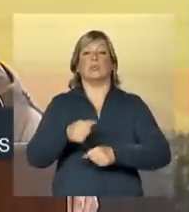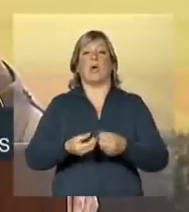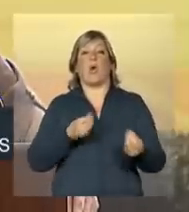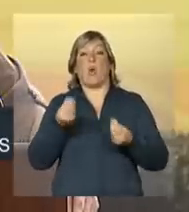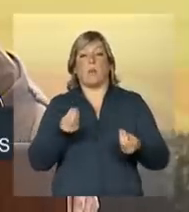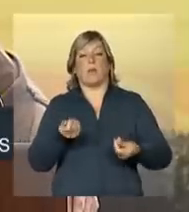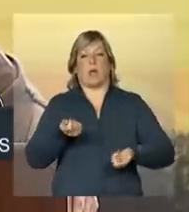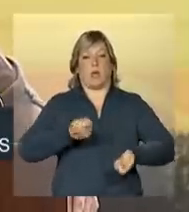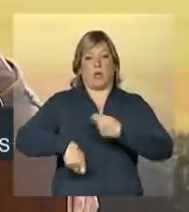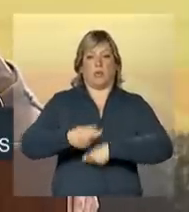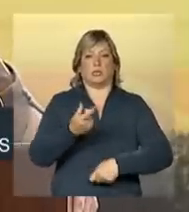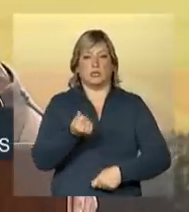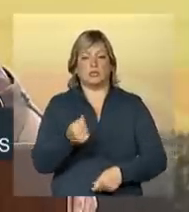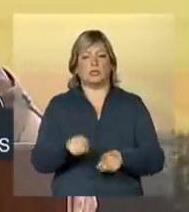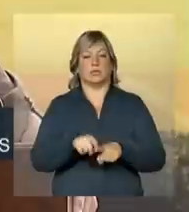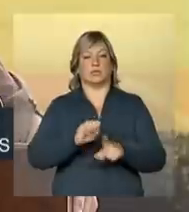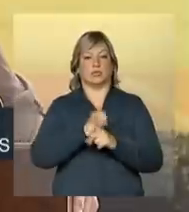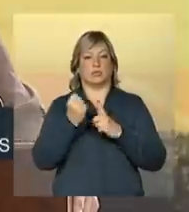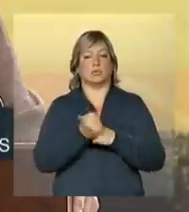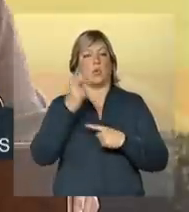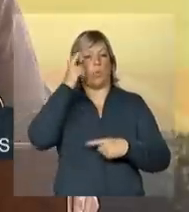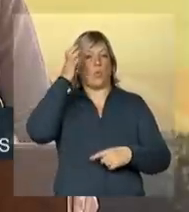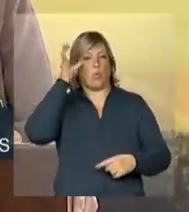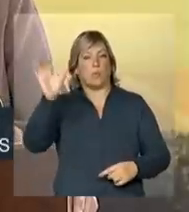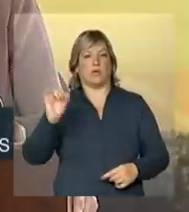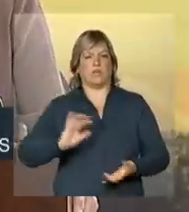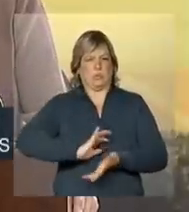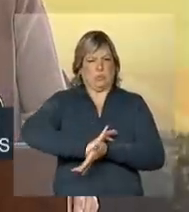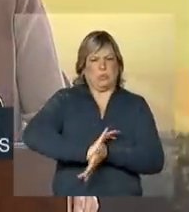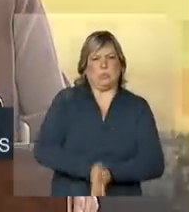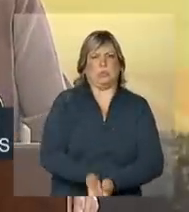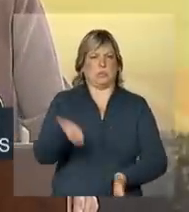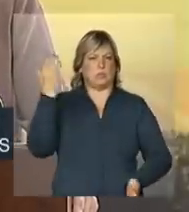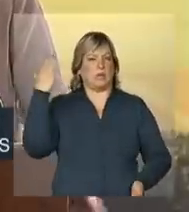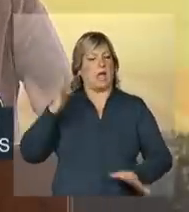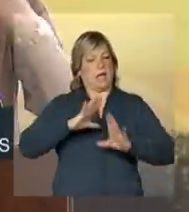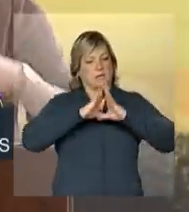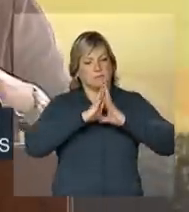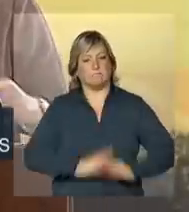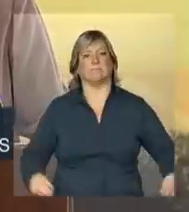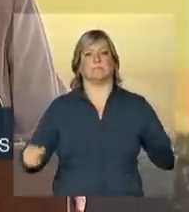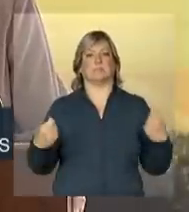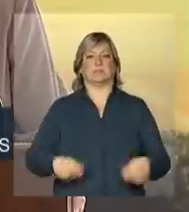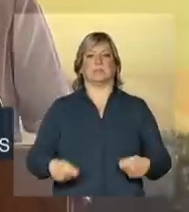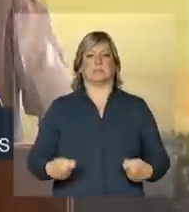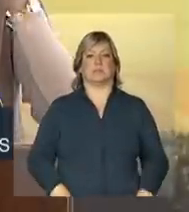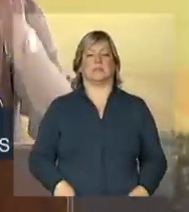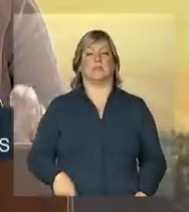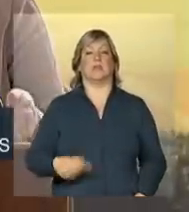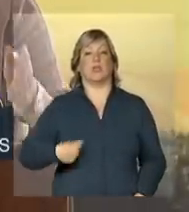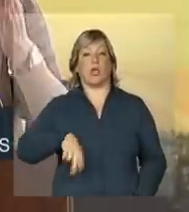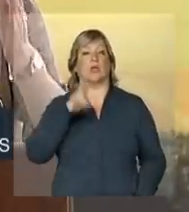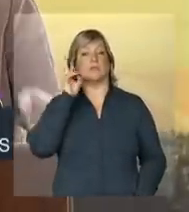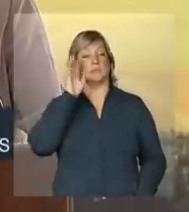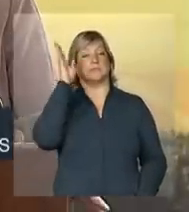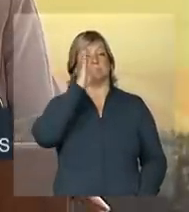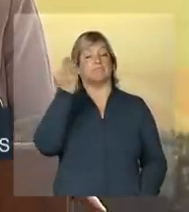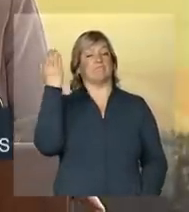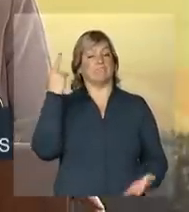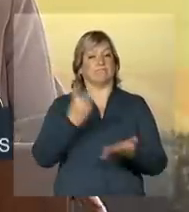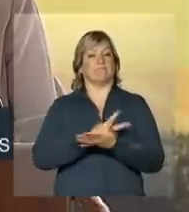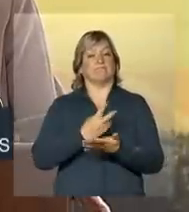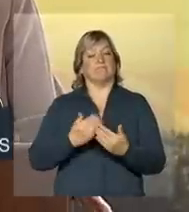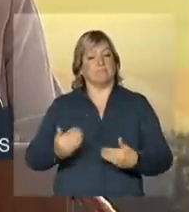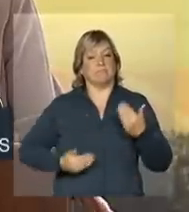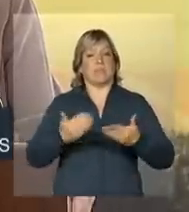social cultural a forte exclusão que marcam a história do nosso país em especial